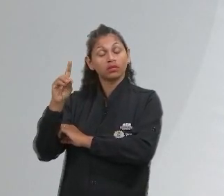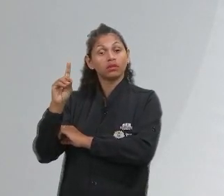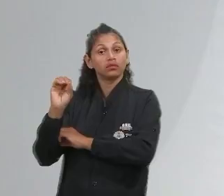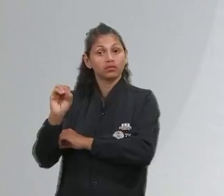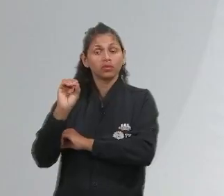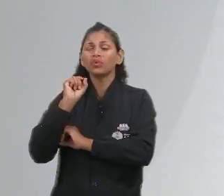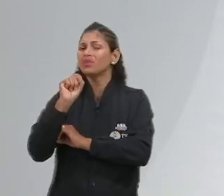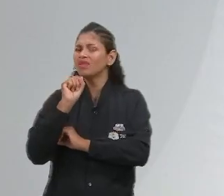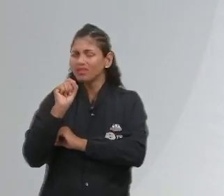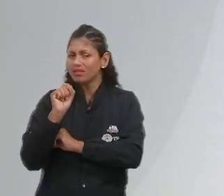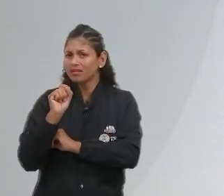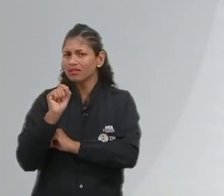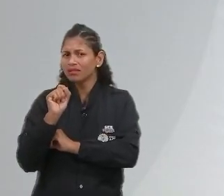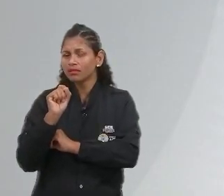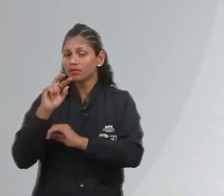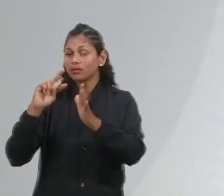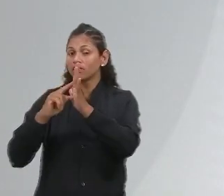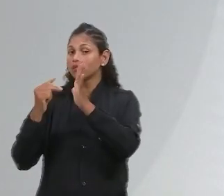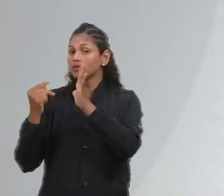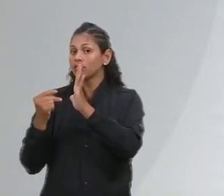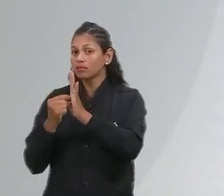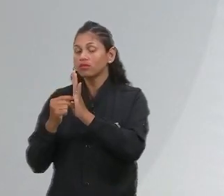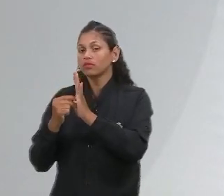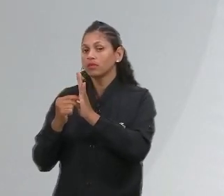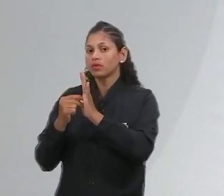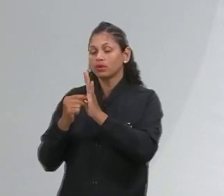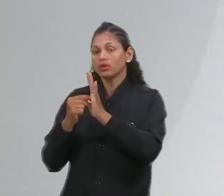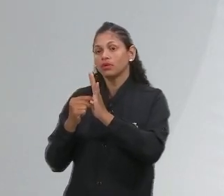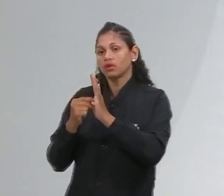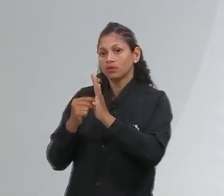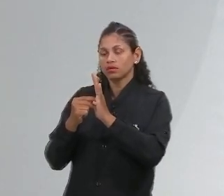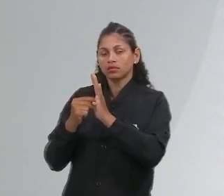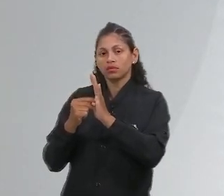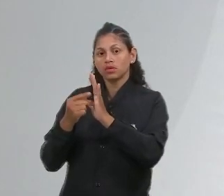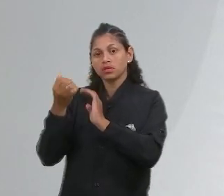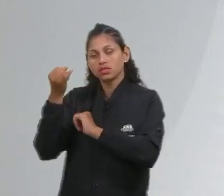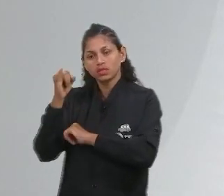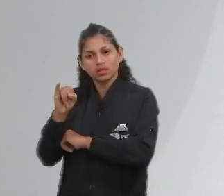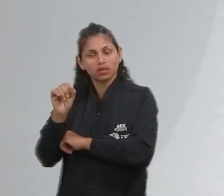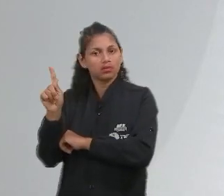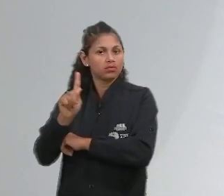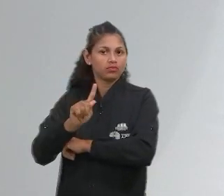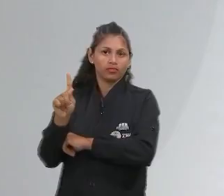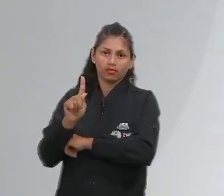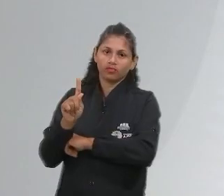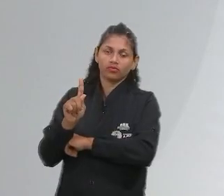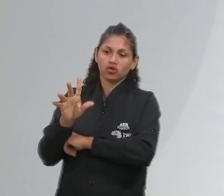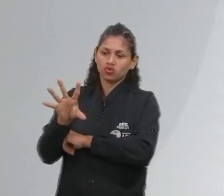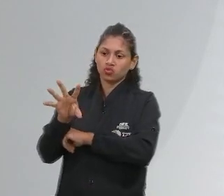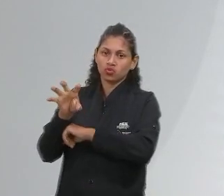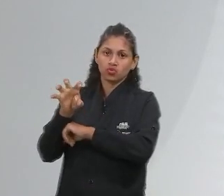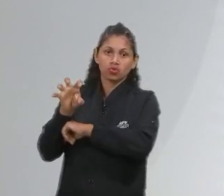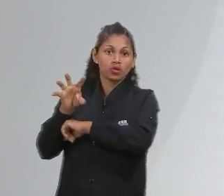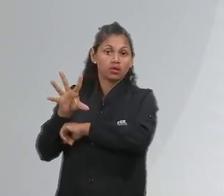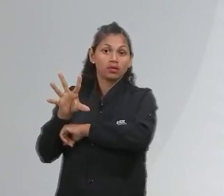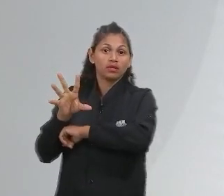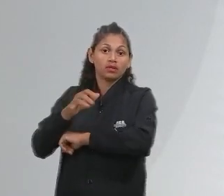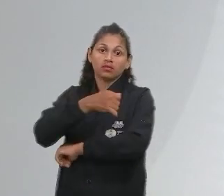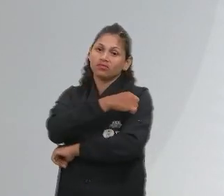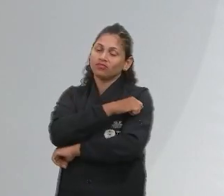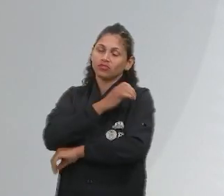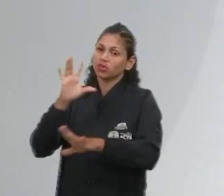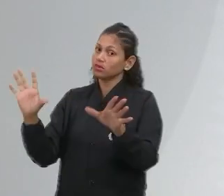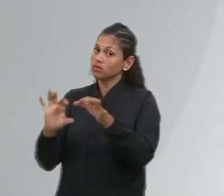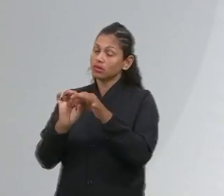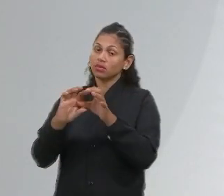for saturado, ele não vai ser considerado álcool, ele já vai entrar aí em uma outra função diferente. O